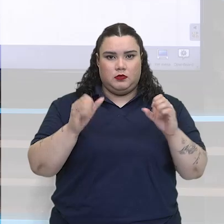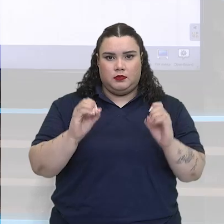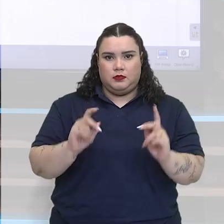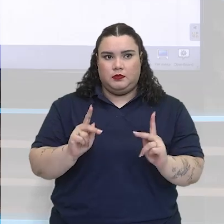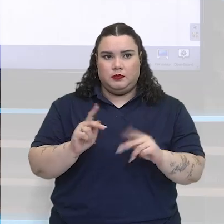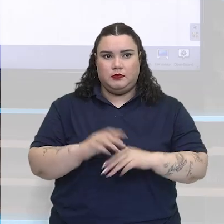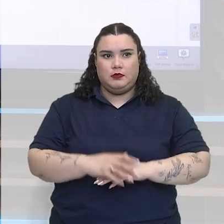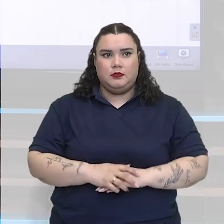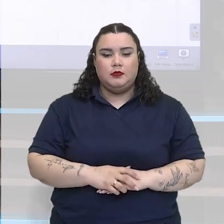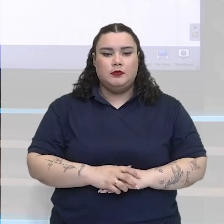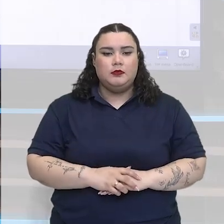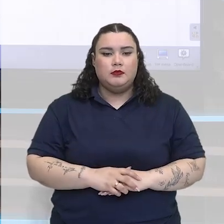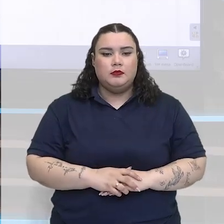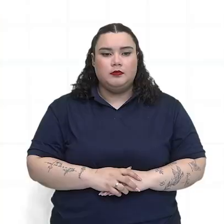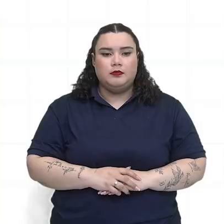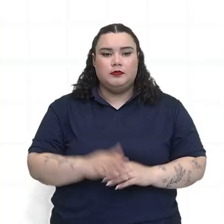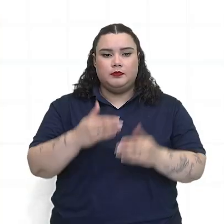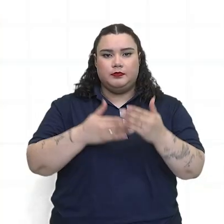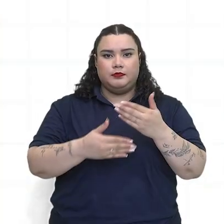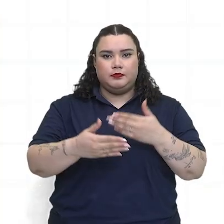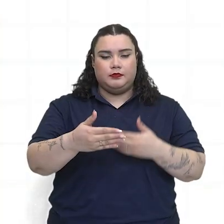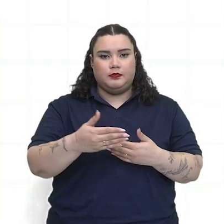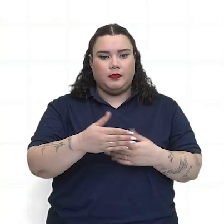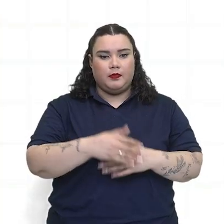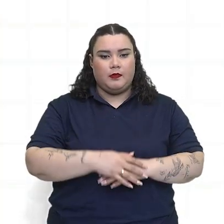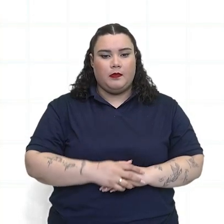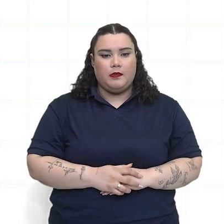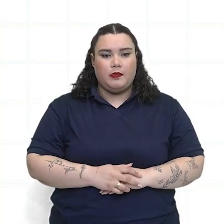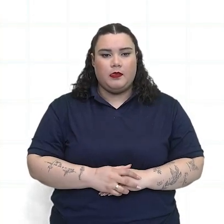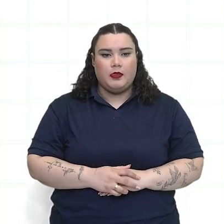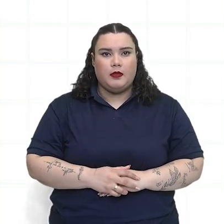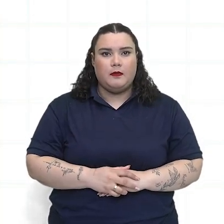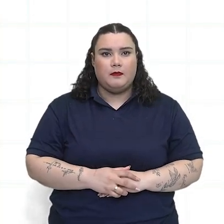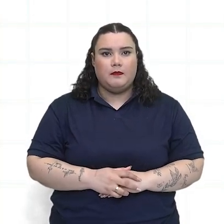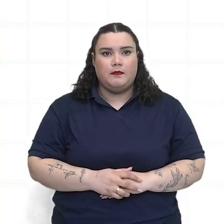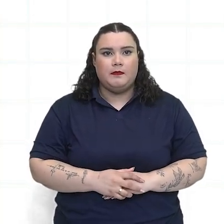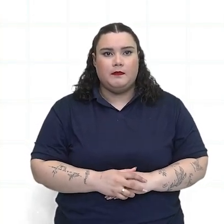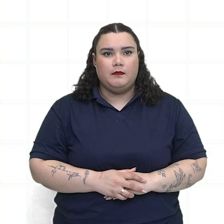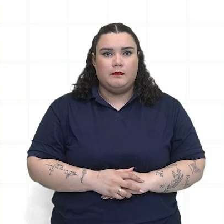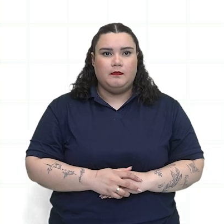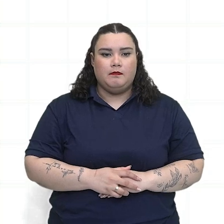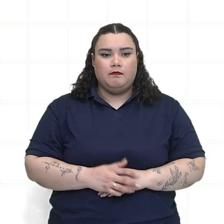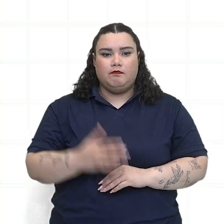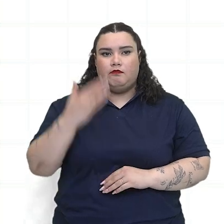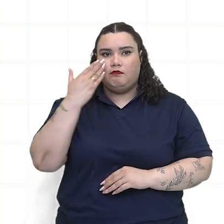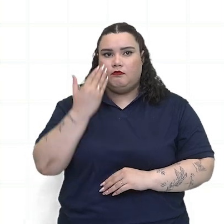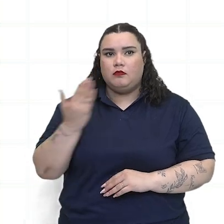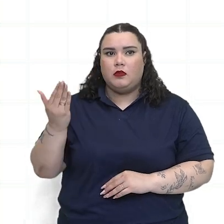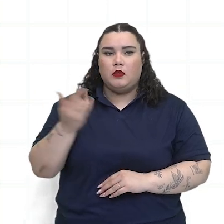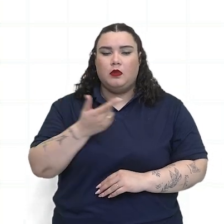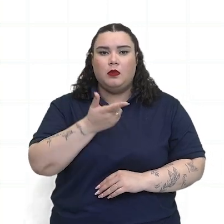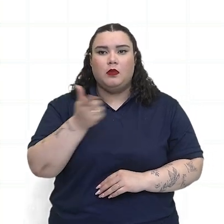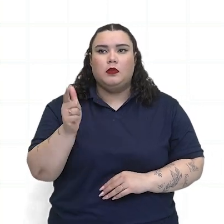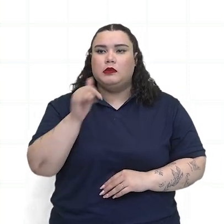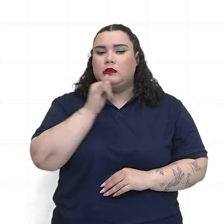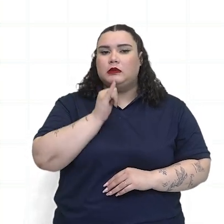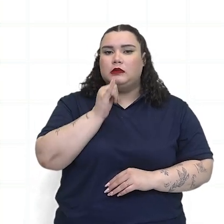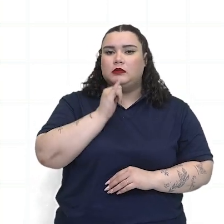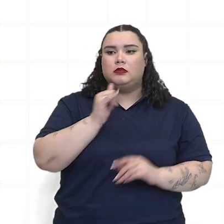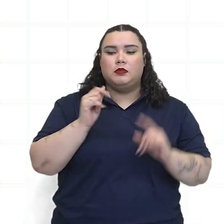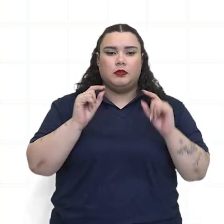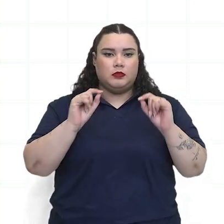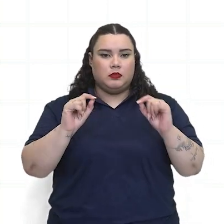bem. Seguindo então, vamos ver então mais exemplos